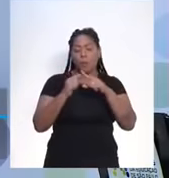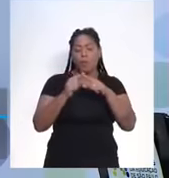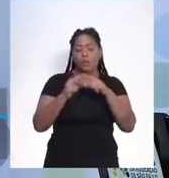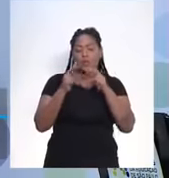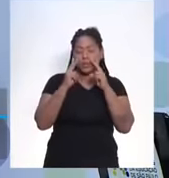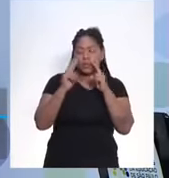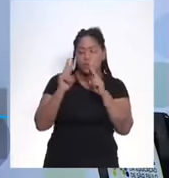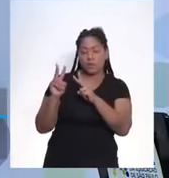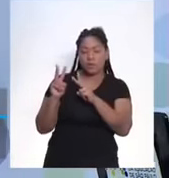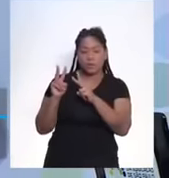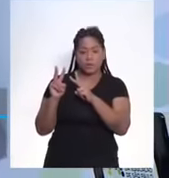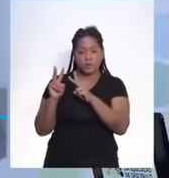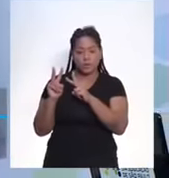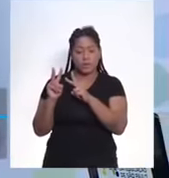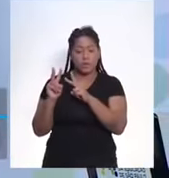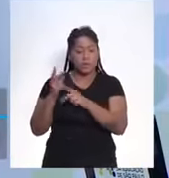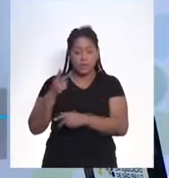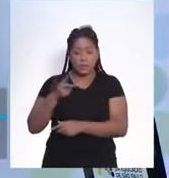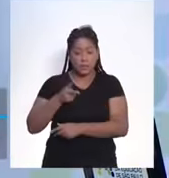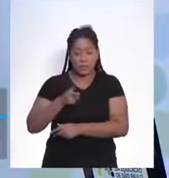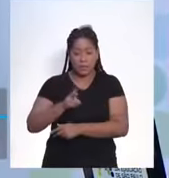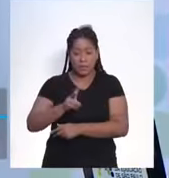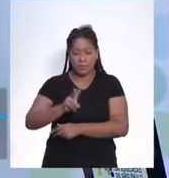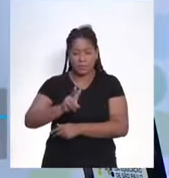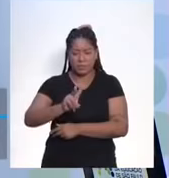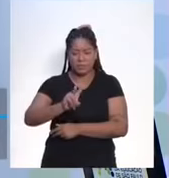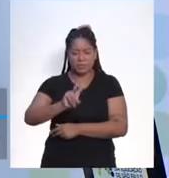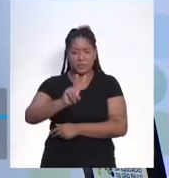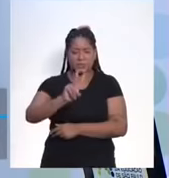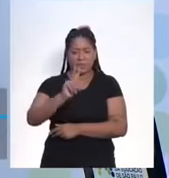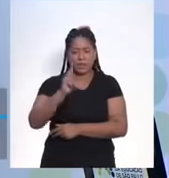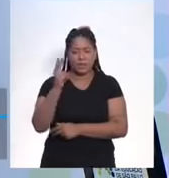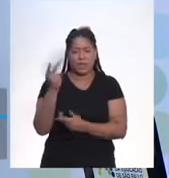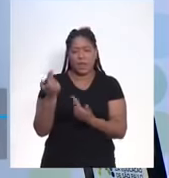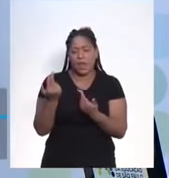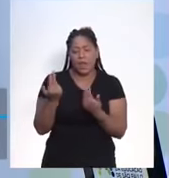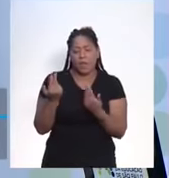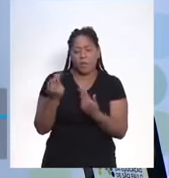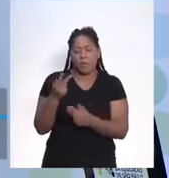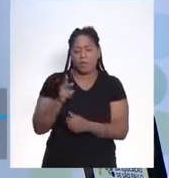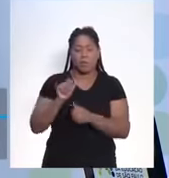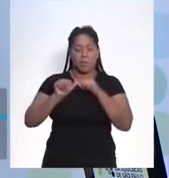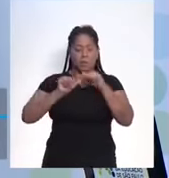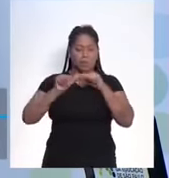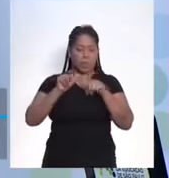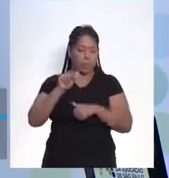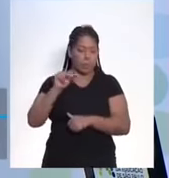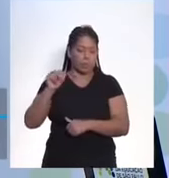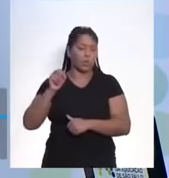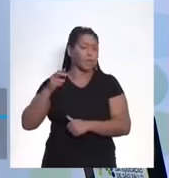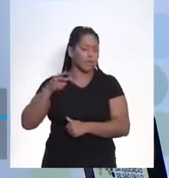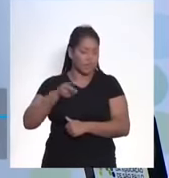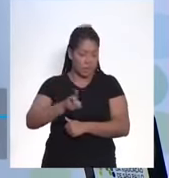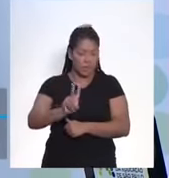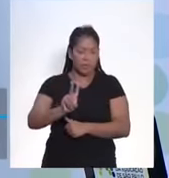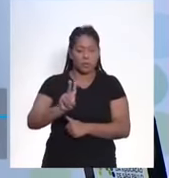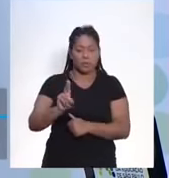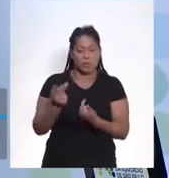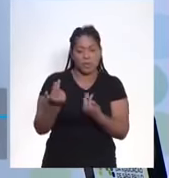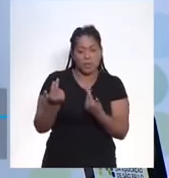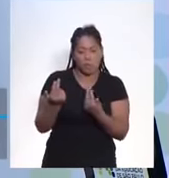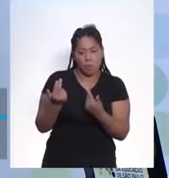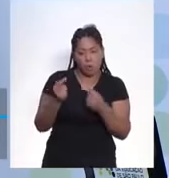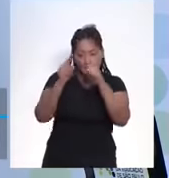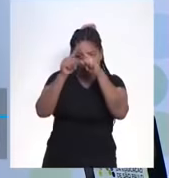eles são geralmente os mesmos eles não vão se alterar eles não vão mudar a formatação não não